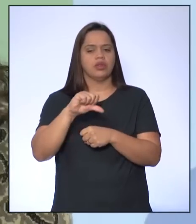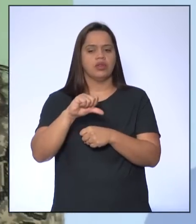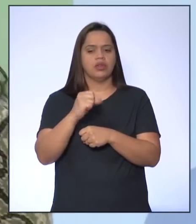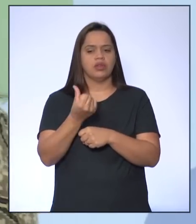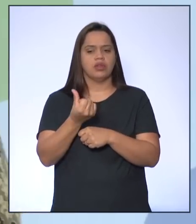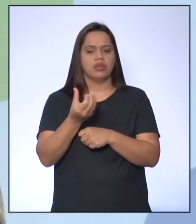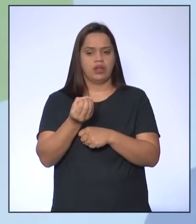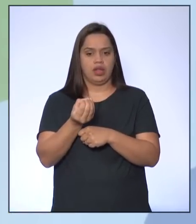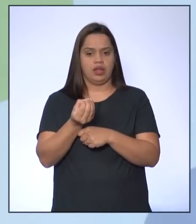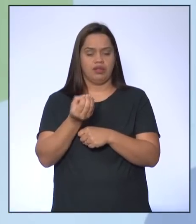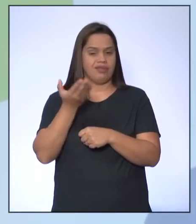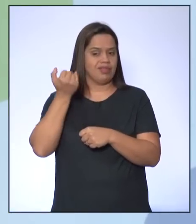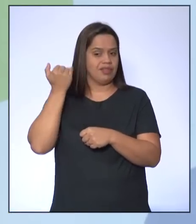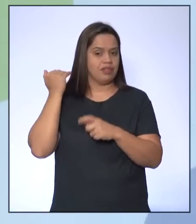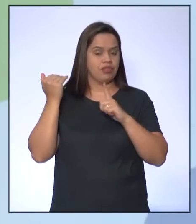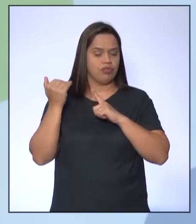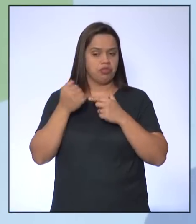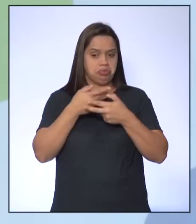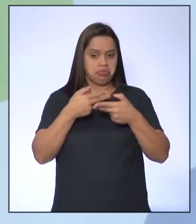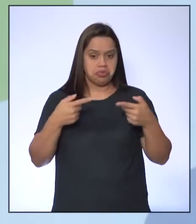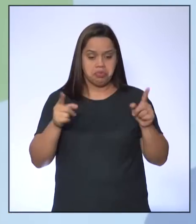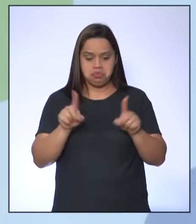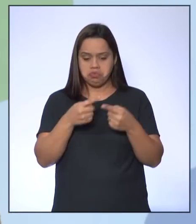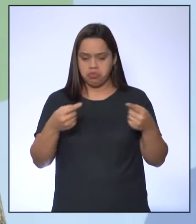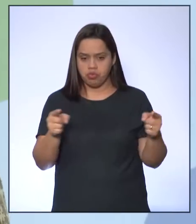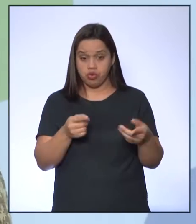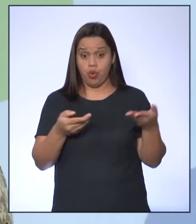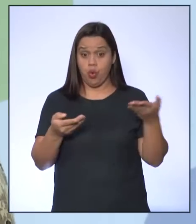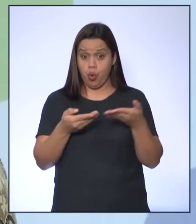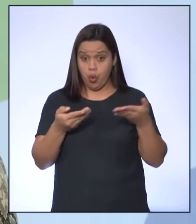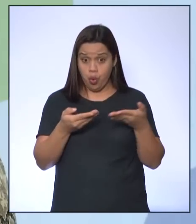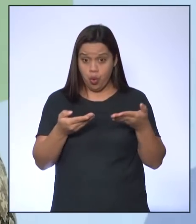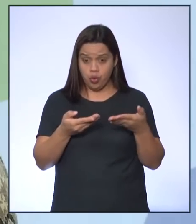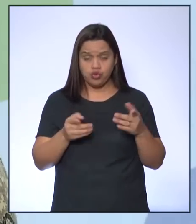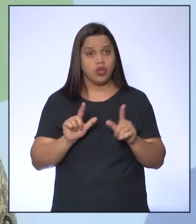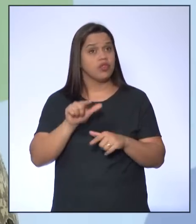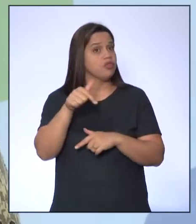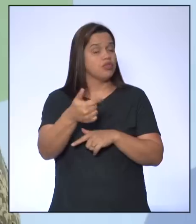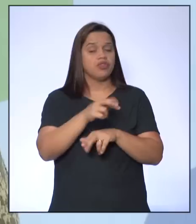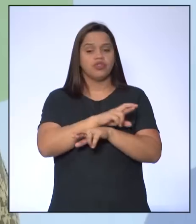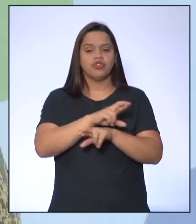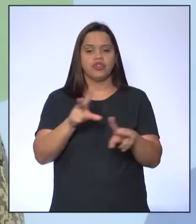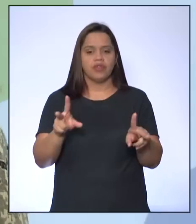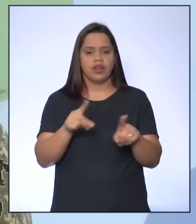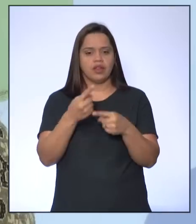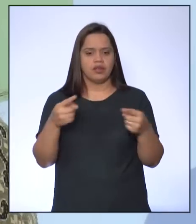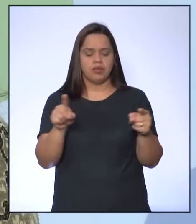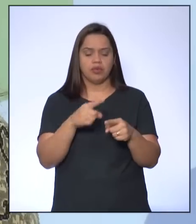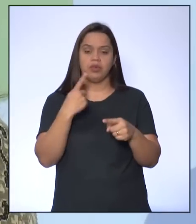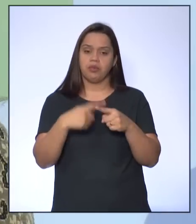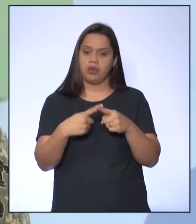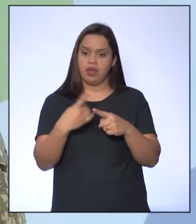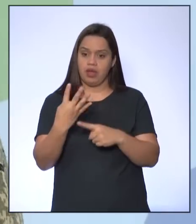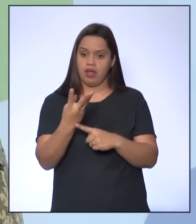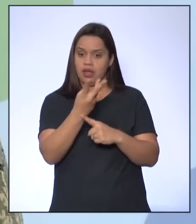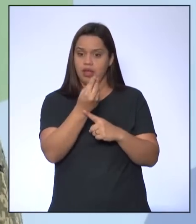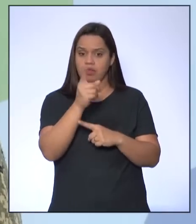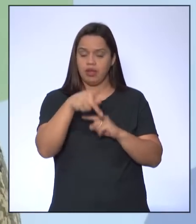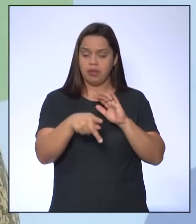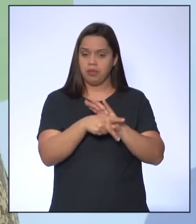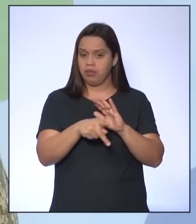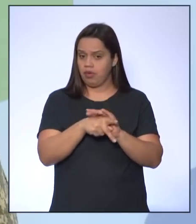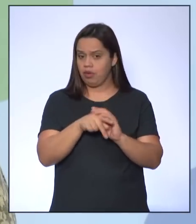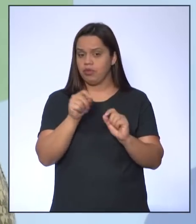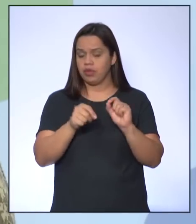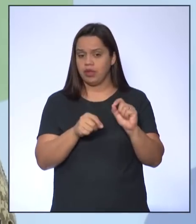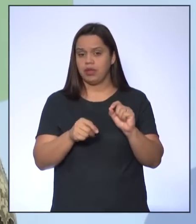música. Hoje, vocês ouvem outro tipo de música. A arte, ela é uma forma de fonte imaterial, né? Uma